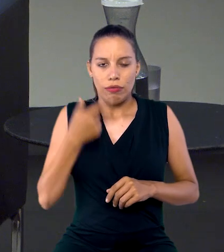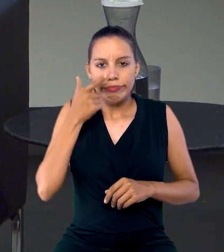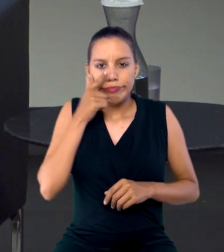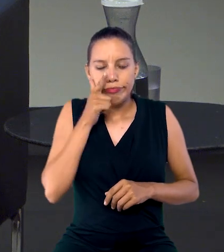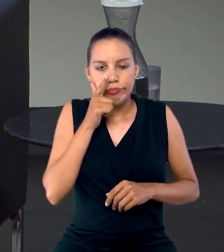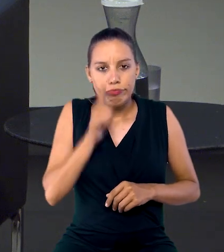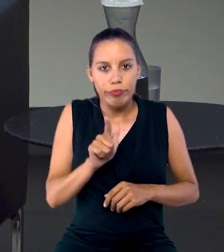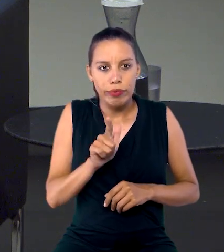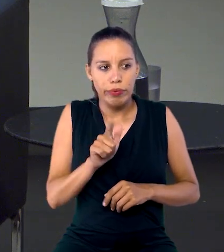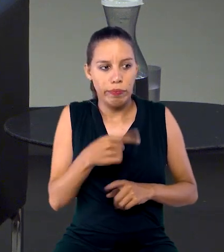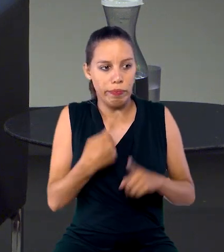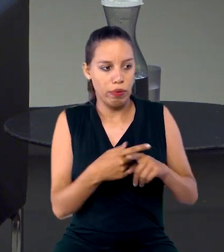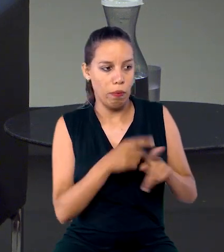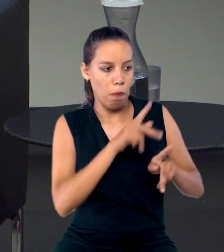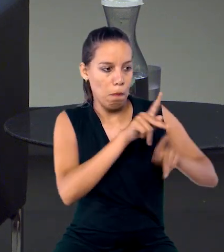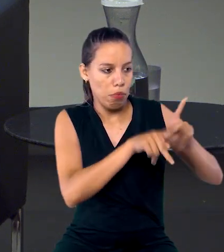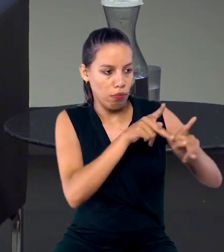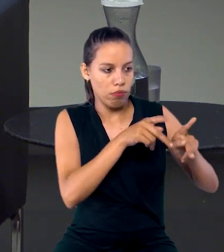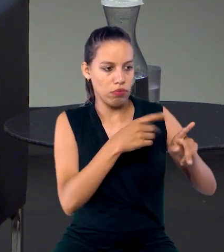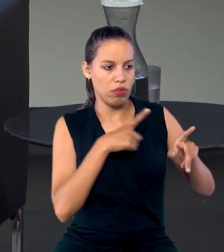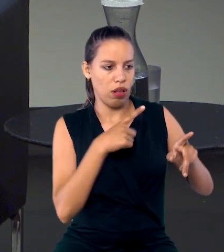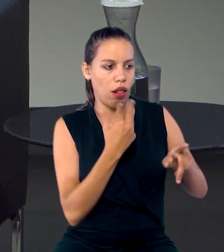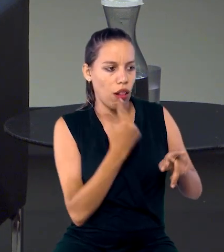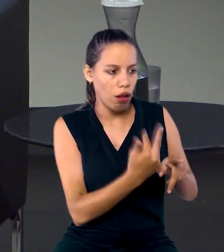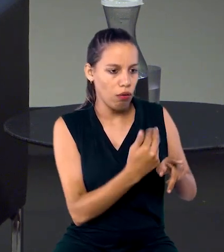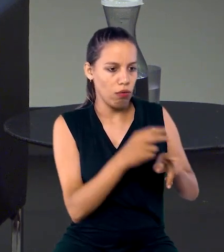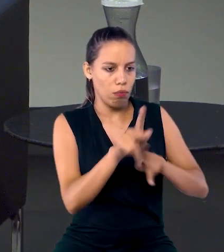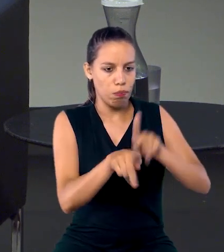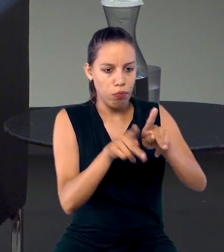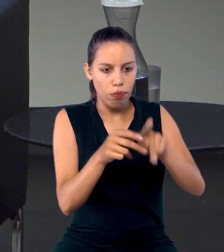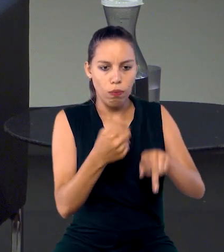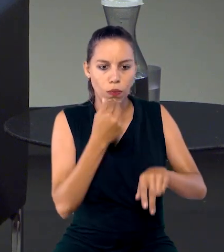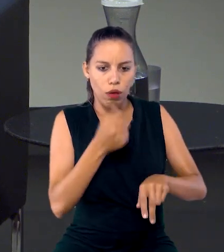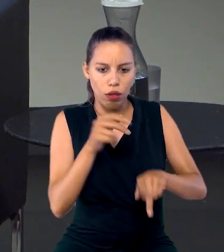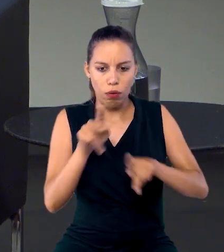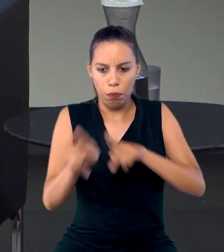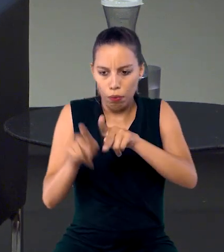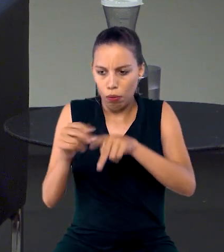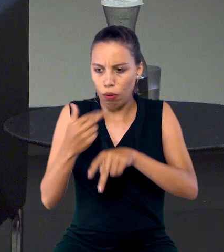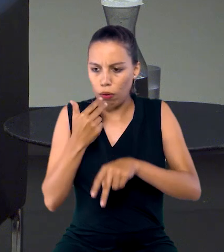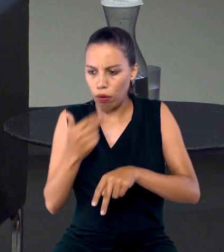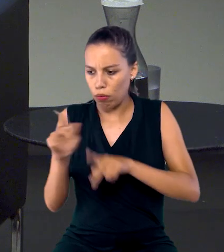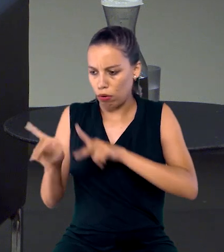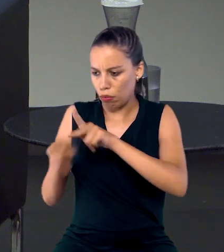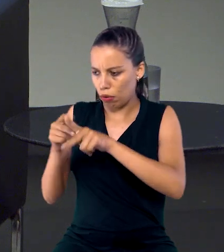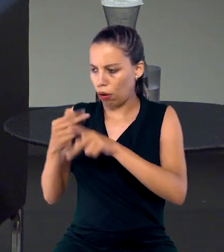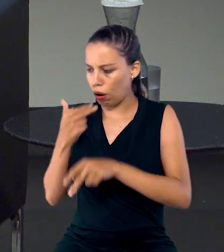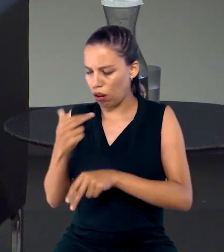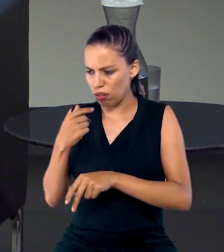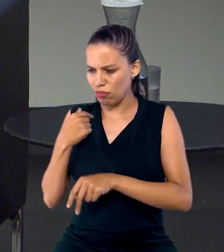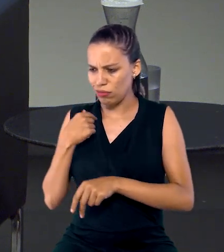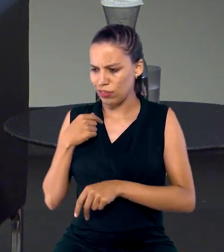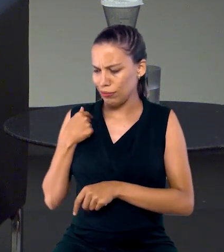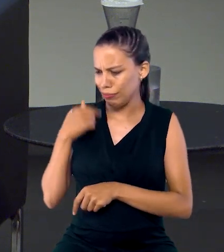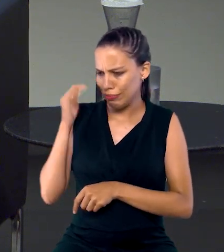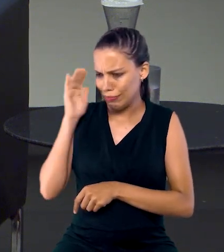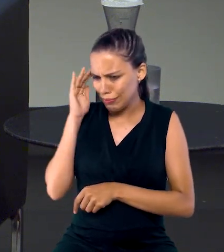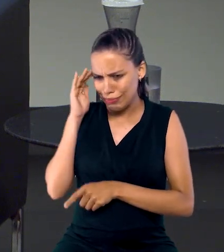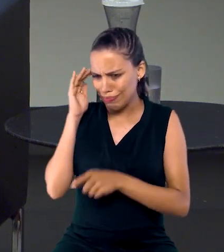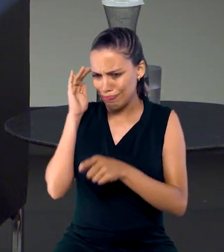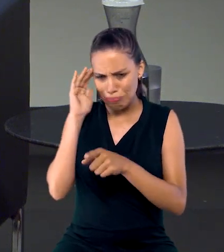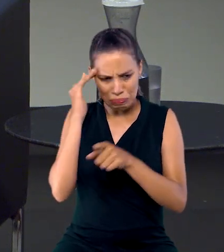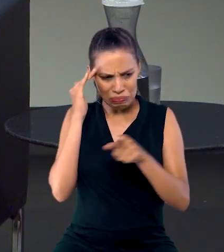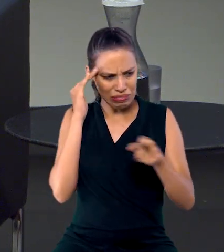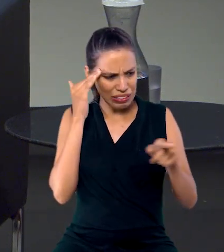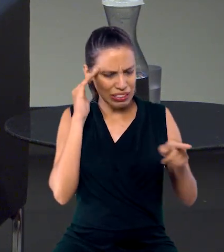Eu não consigo... São vários povos falando suas línguas, que são línguas diferentes, e eu não consigo entender as suas línguas,